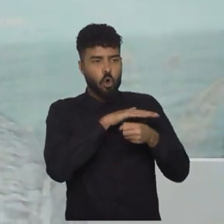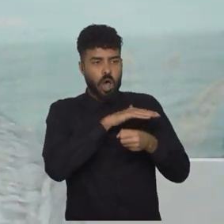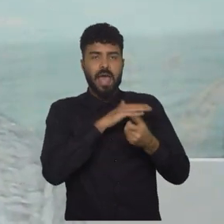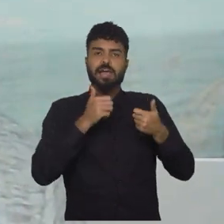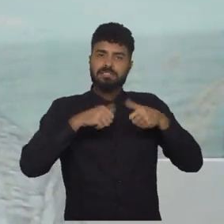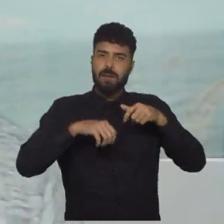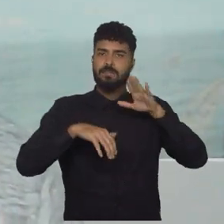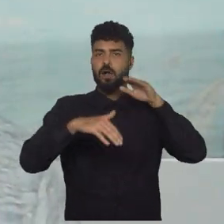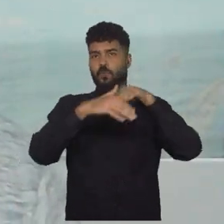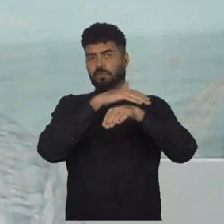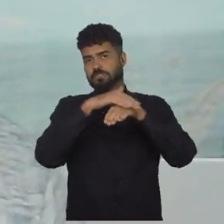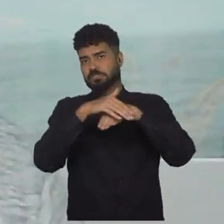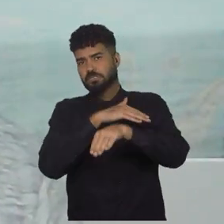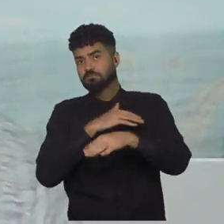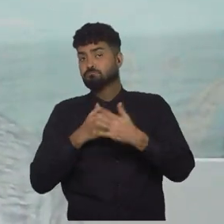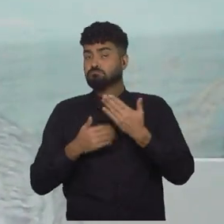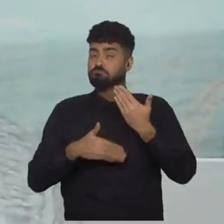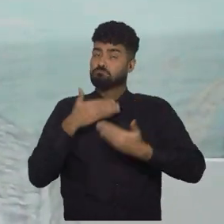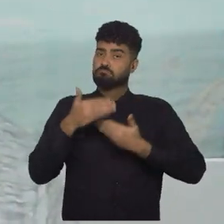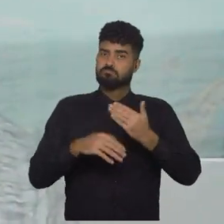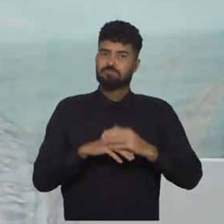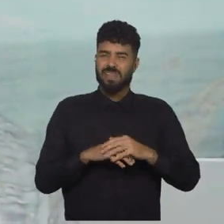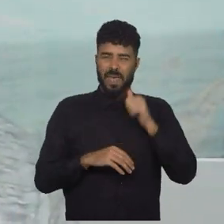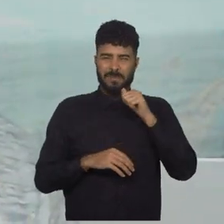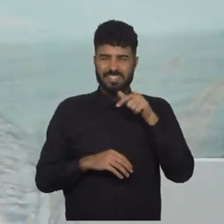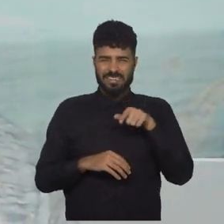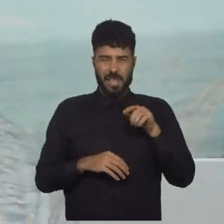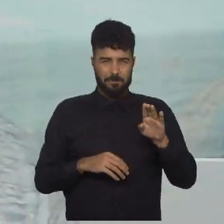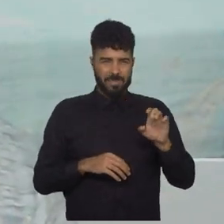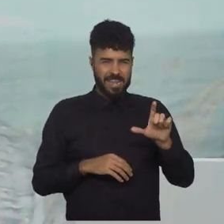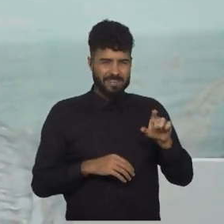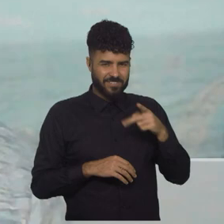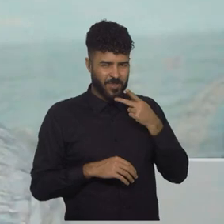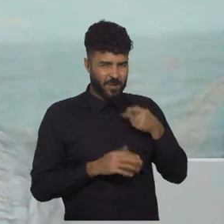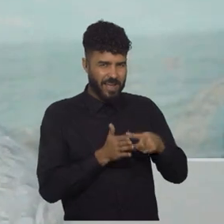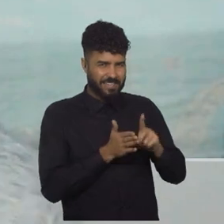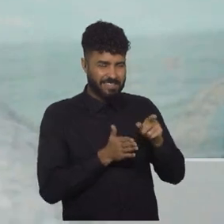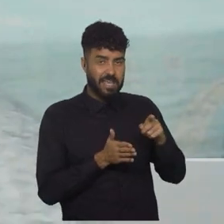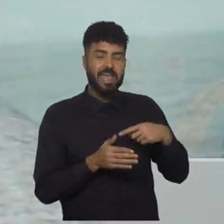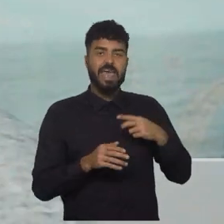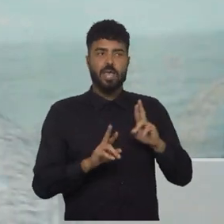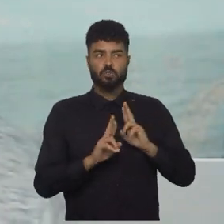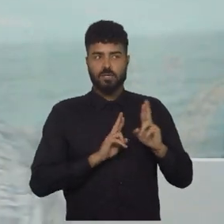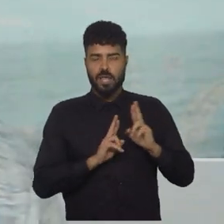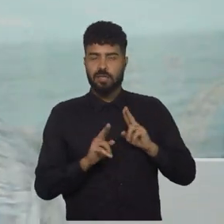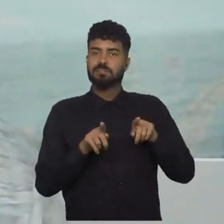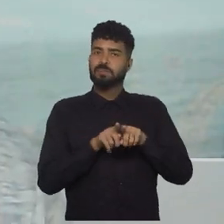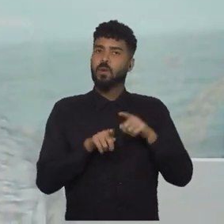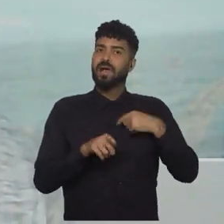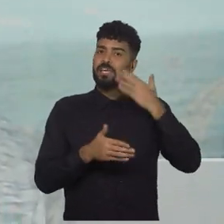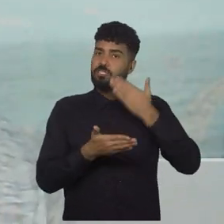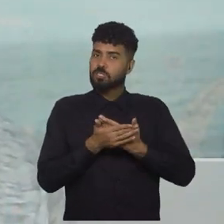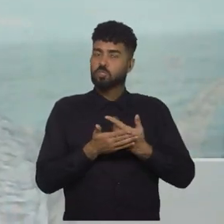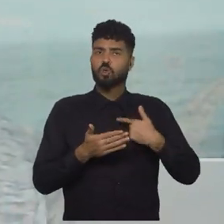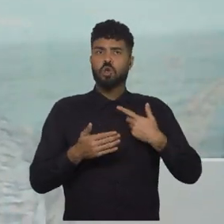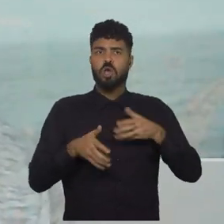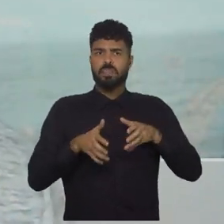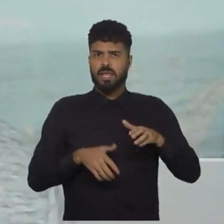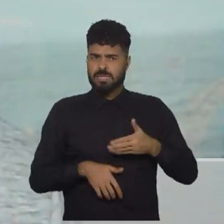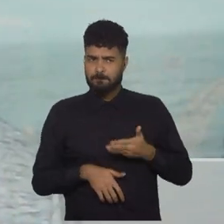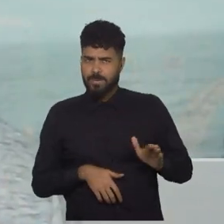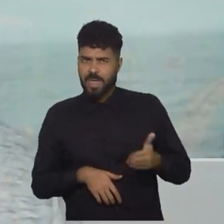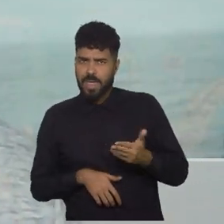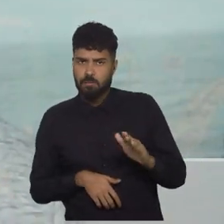construção. Eu acho que, e aí a Belly falou, citou os resultados, né? Eu acho que além dos resultados, o desempenho também não tem sido o